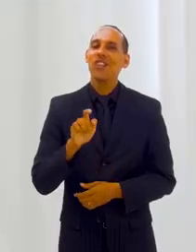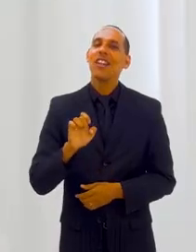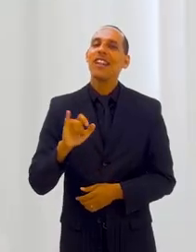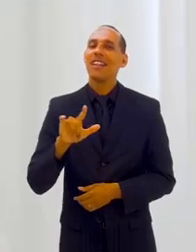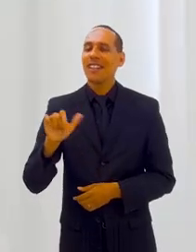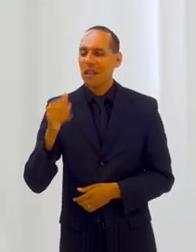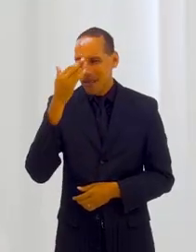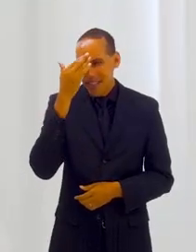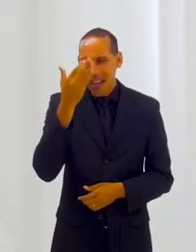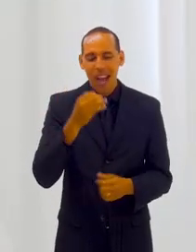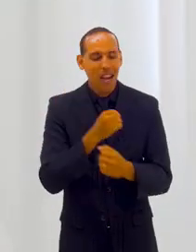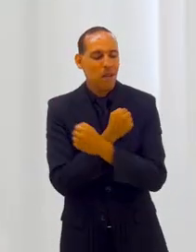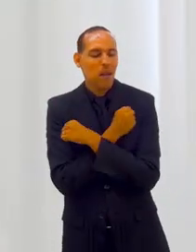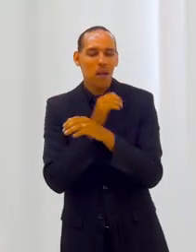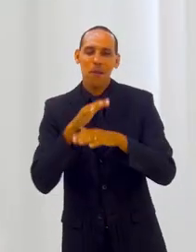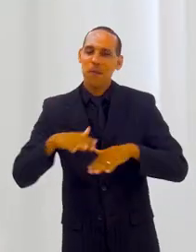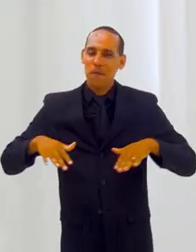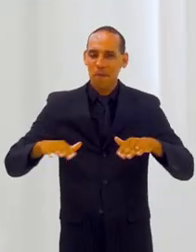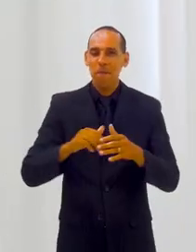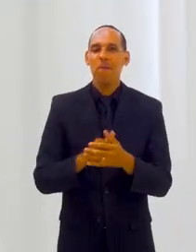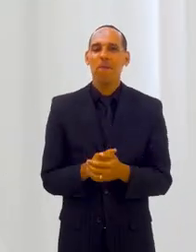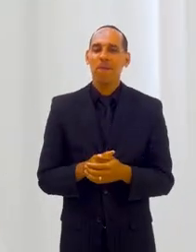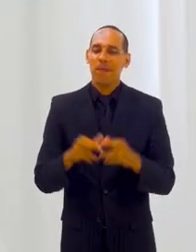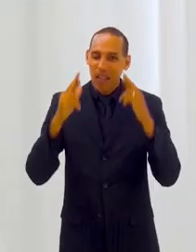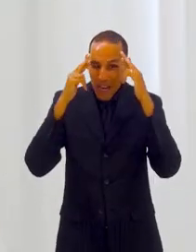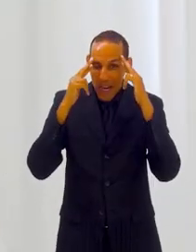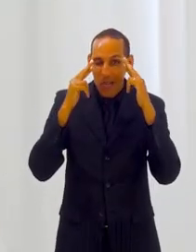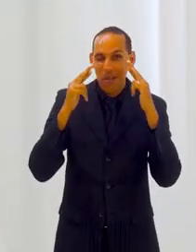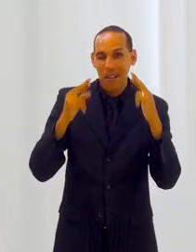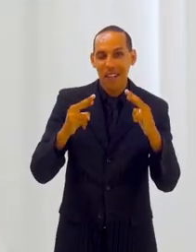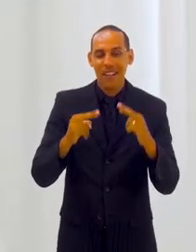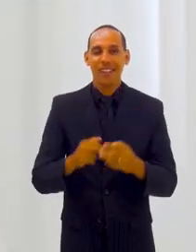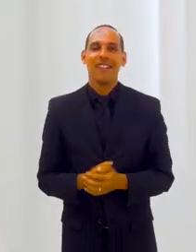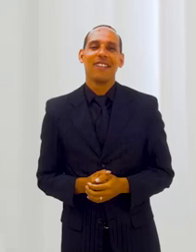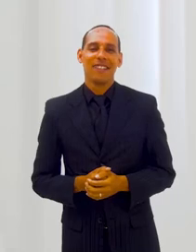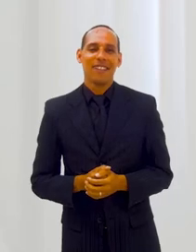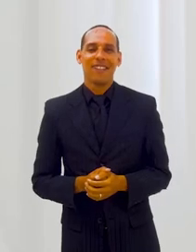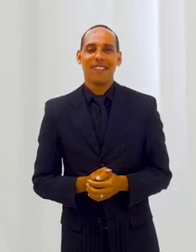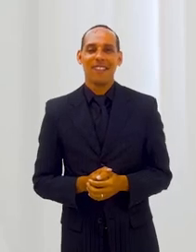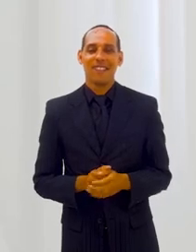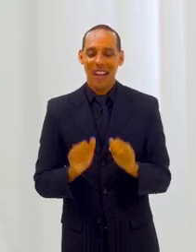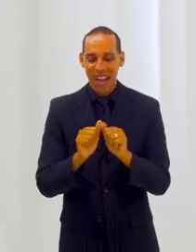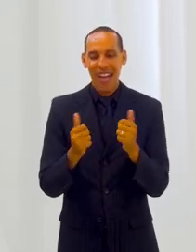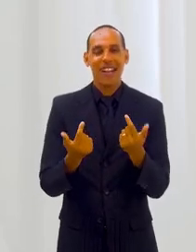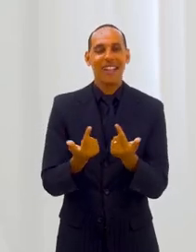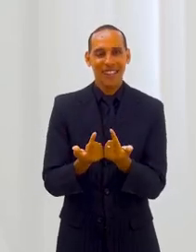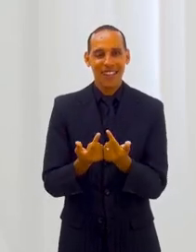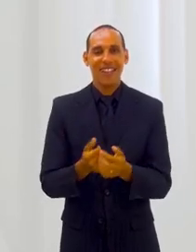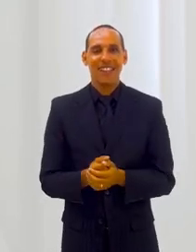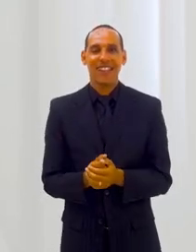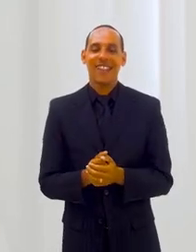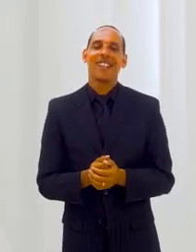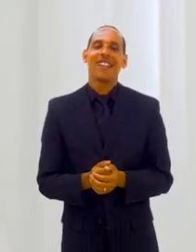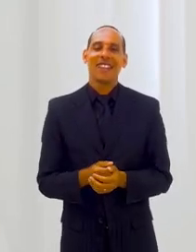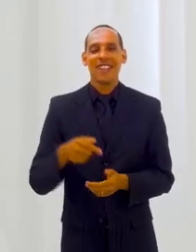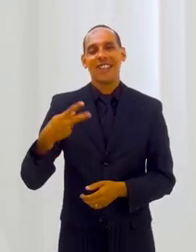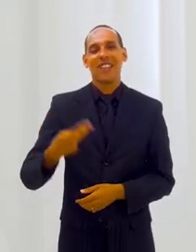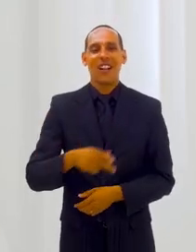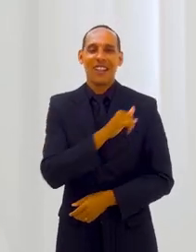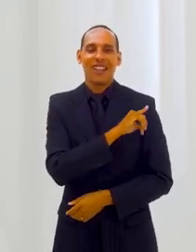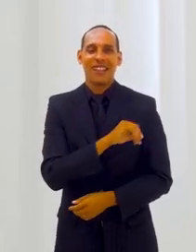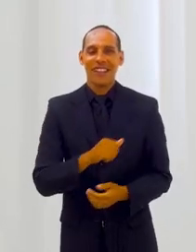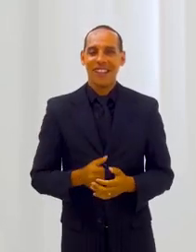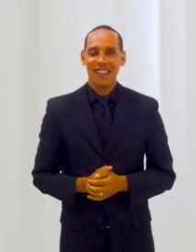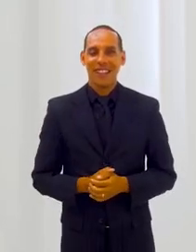muito obrigado, um abraço a todos, meus respeitos à nossa Alerje, à nossa Assembleia Legislativa